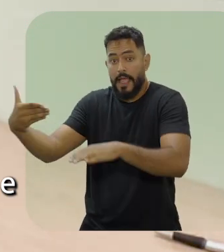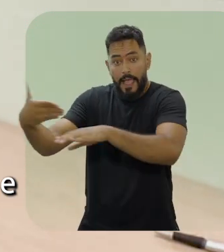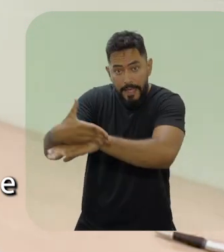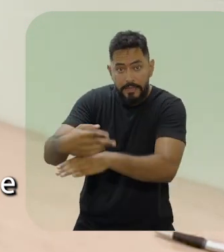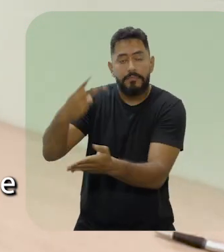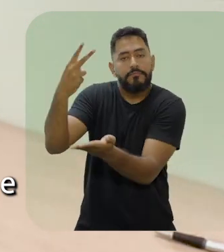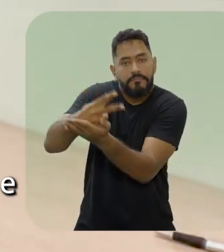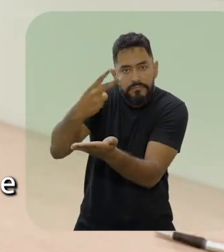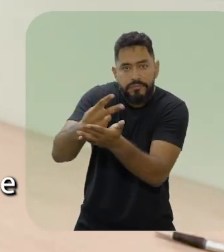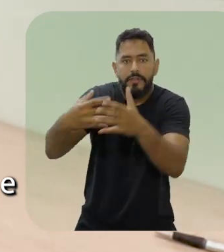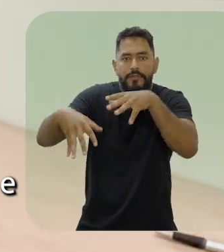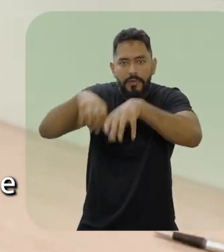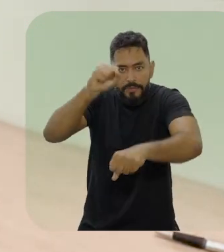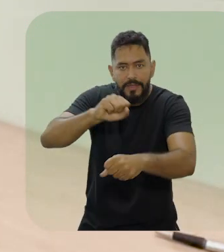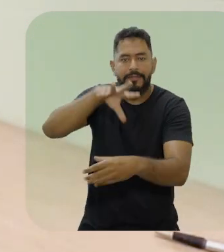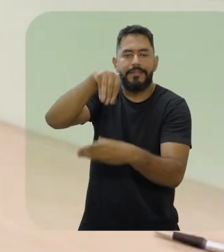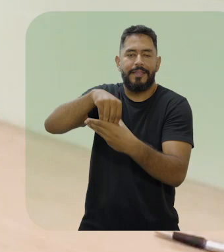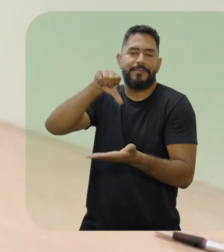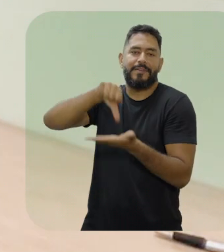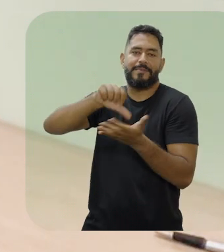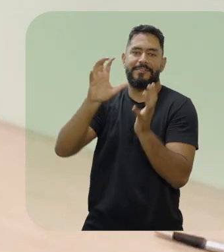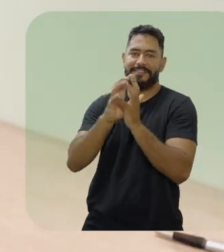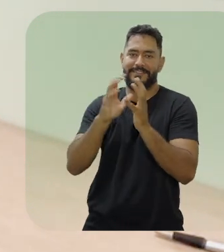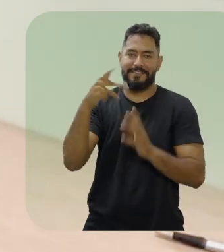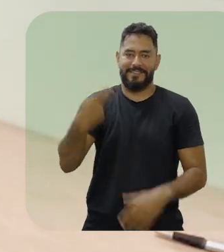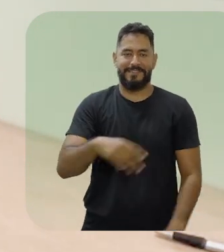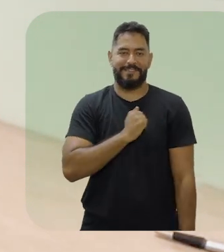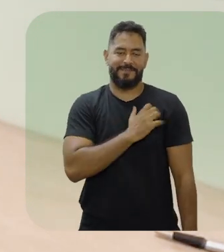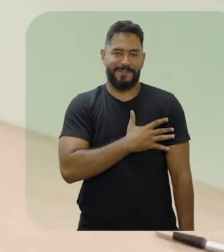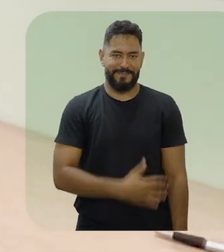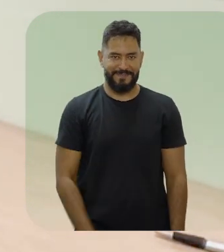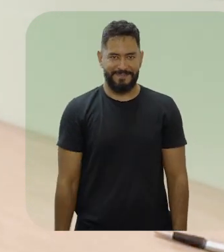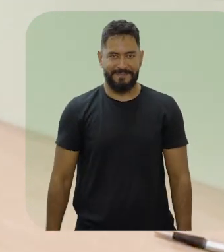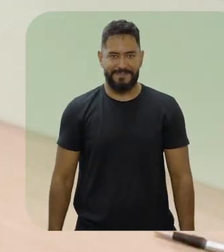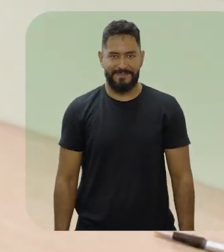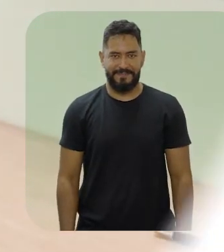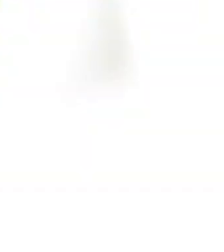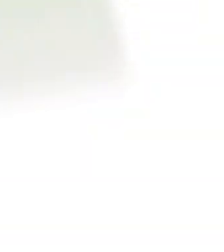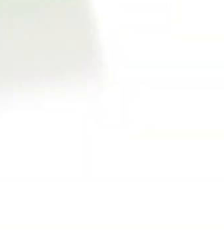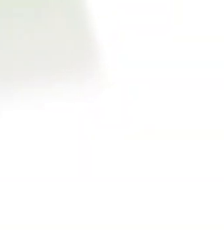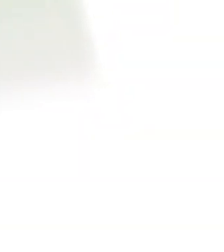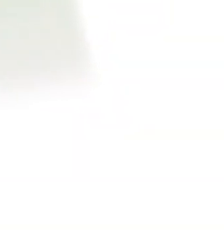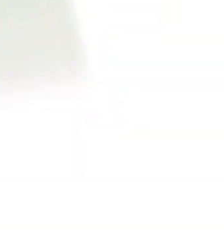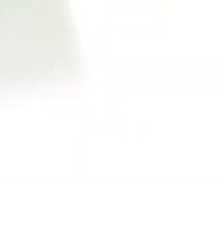e o êxito de estudantes neurodivergentes e PCD dentro do campus Recife do IFPE.